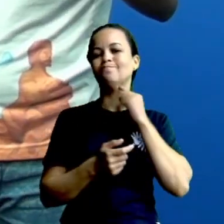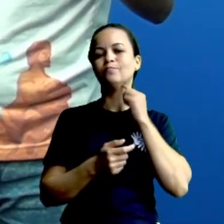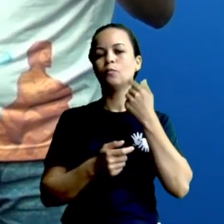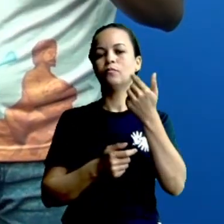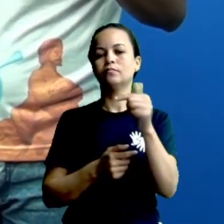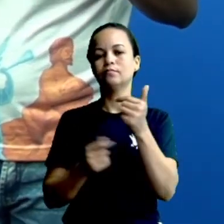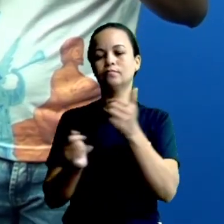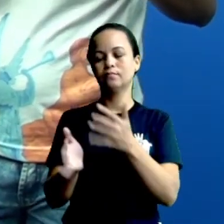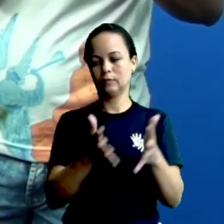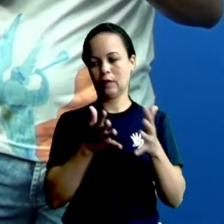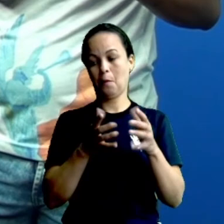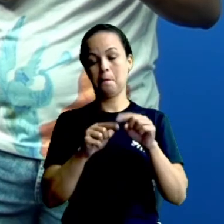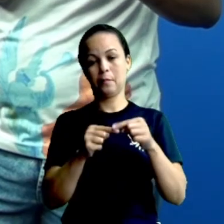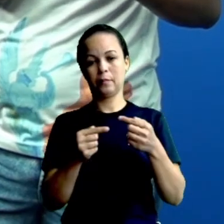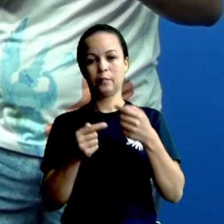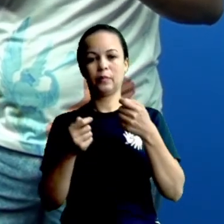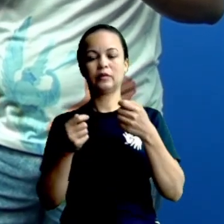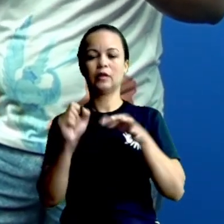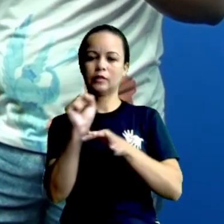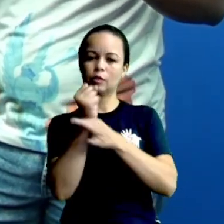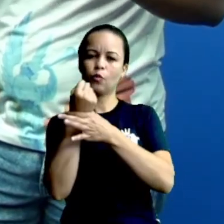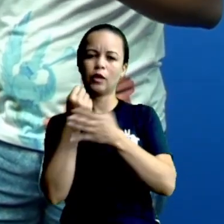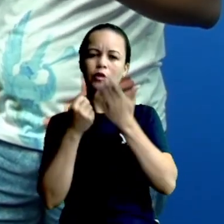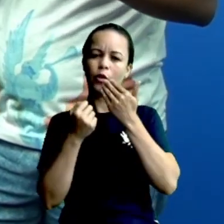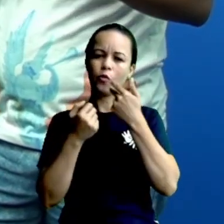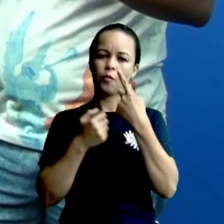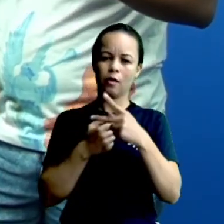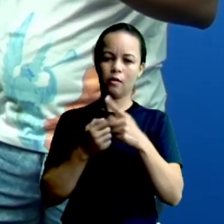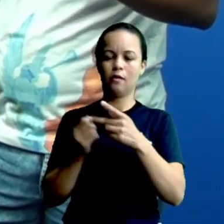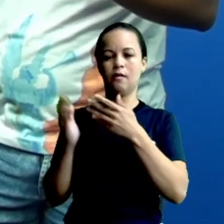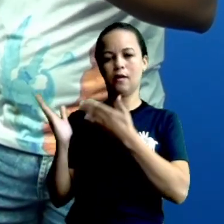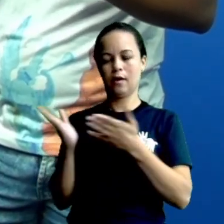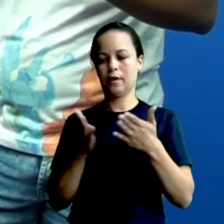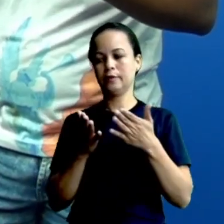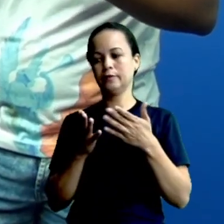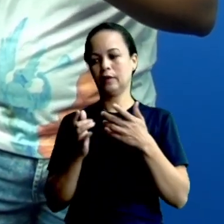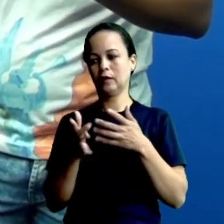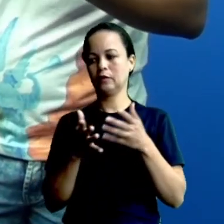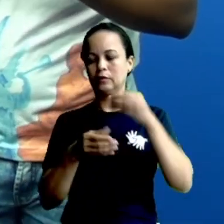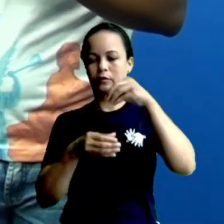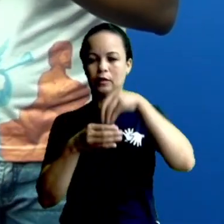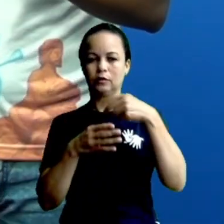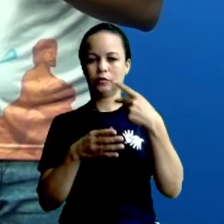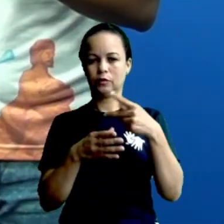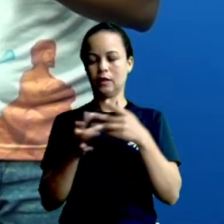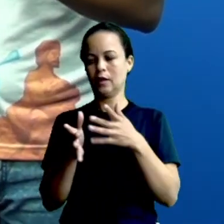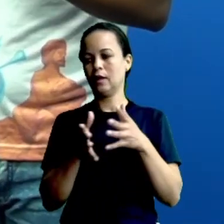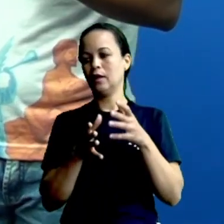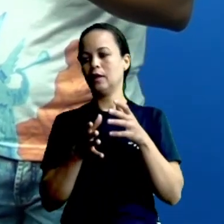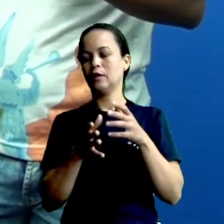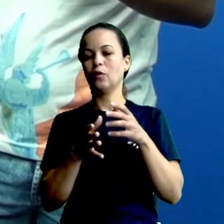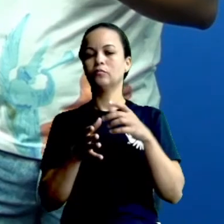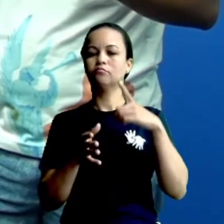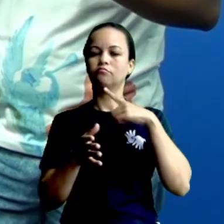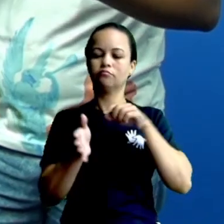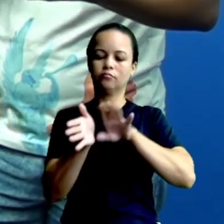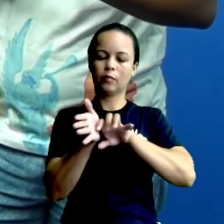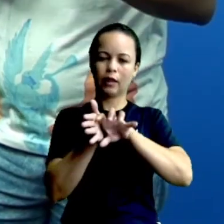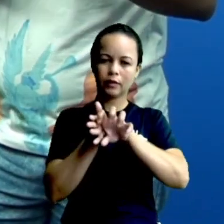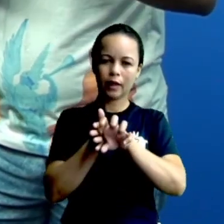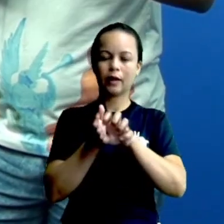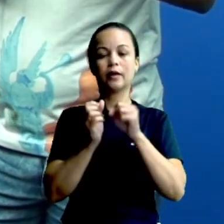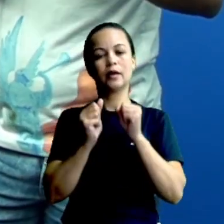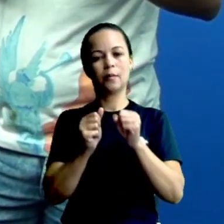possa consumir com segurança esse alimento, que ele não tenha metais pesados dentro dele, que ele não possua bactérias que